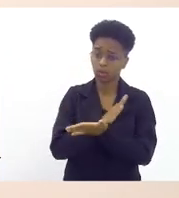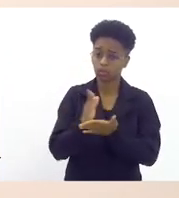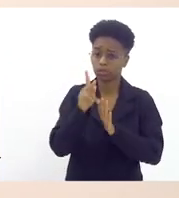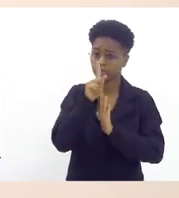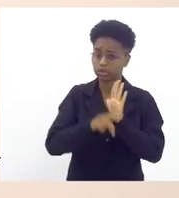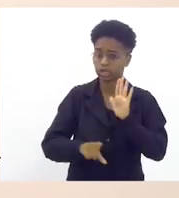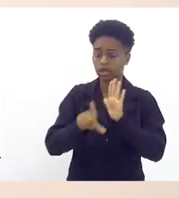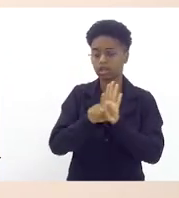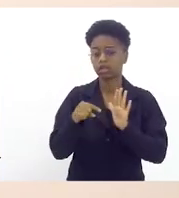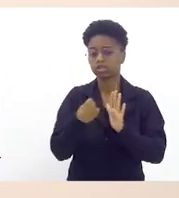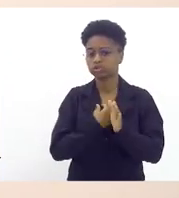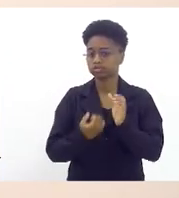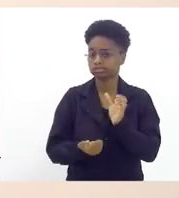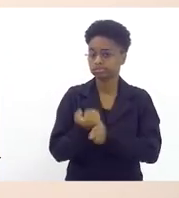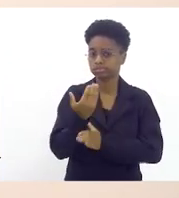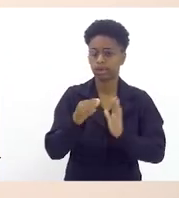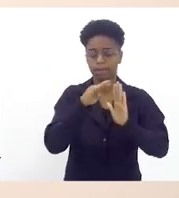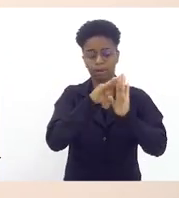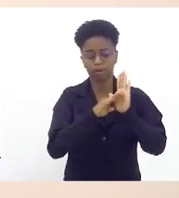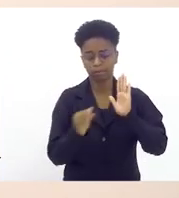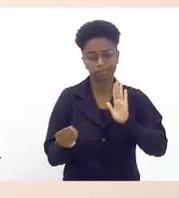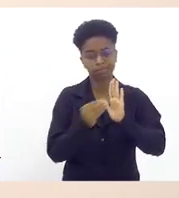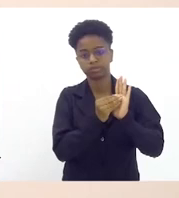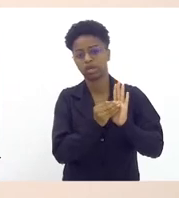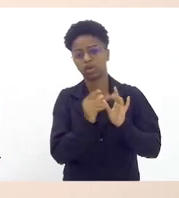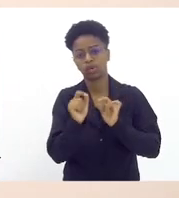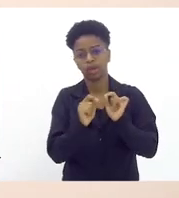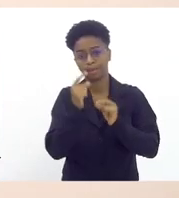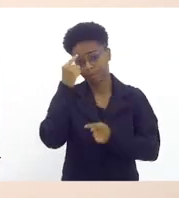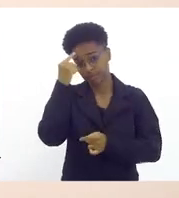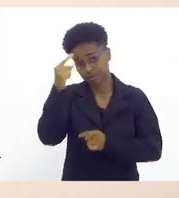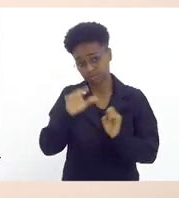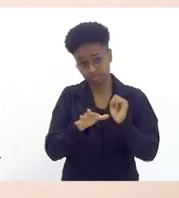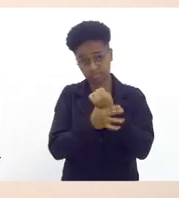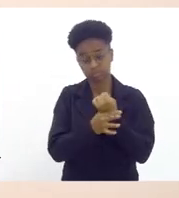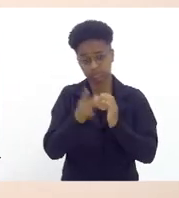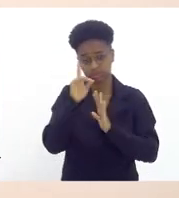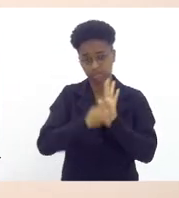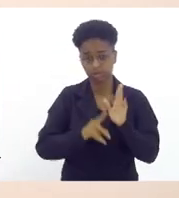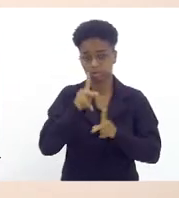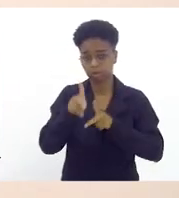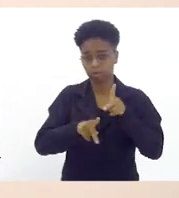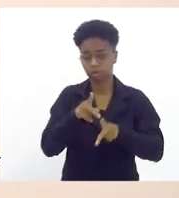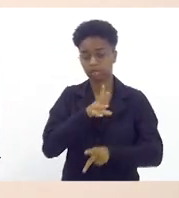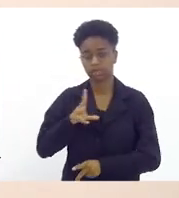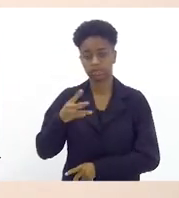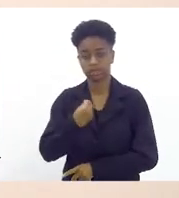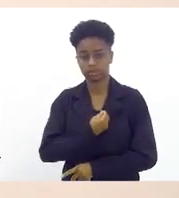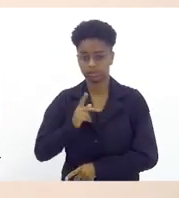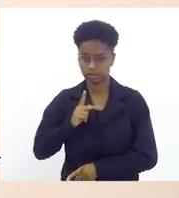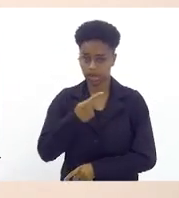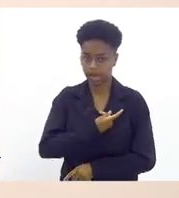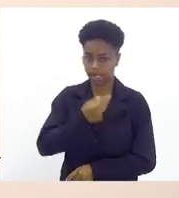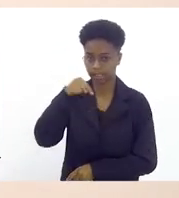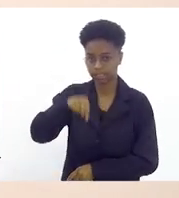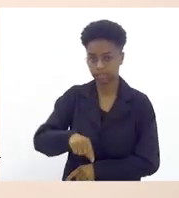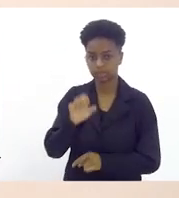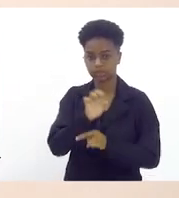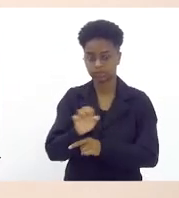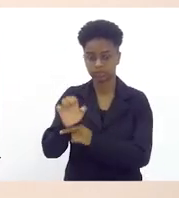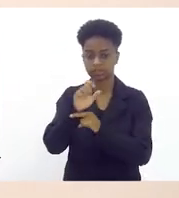gente também protocolou, né, pensando na perspectiva da garantia do direito para a população de travestis transexuais no Estado do Rio de Janeiro,